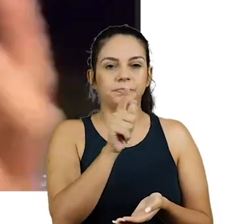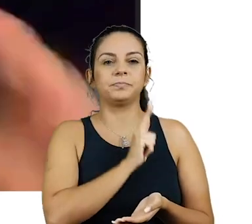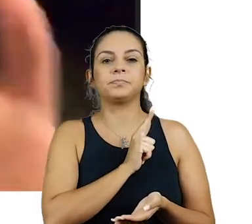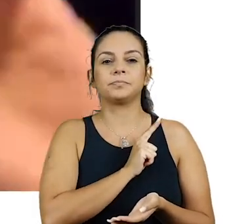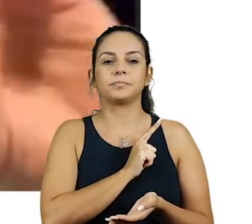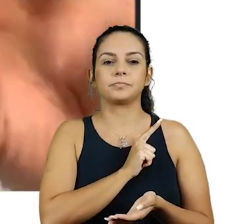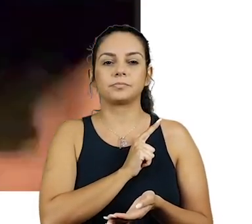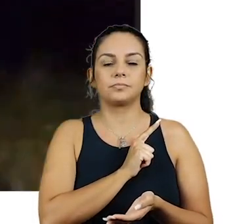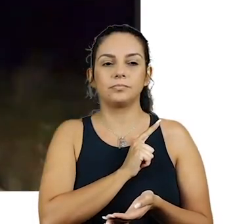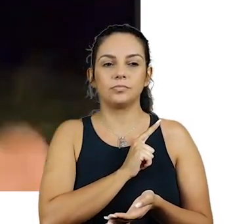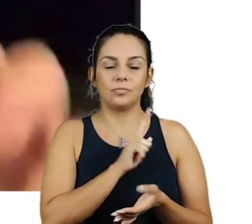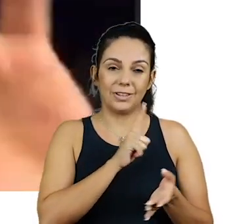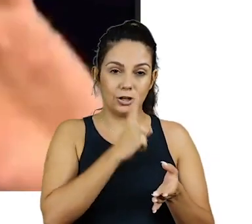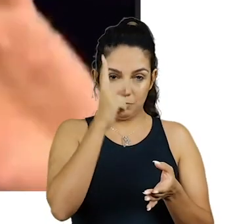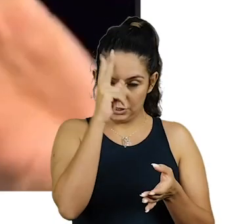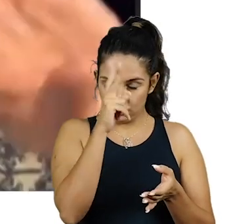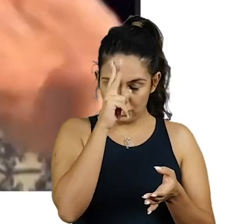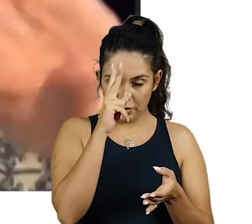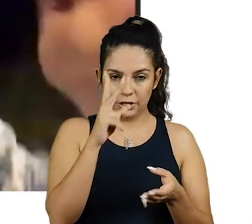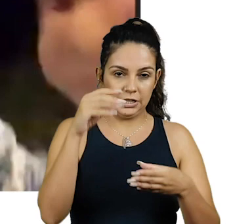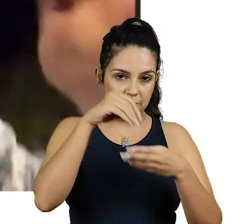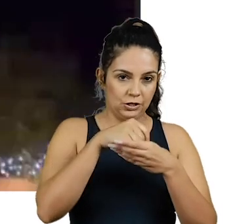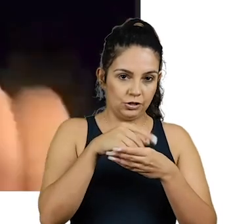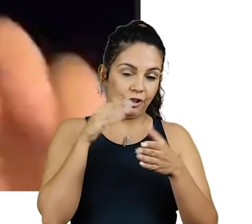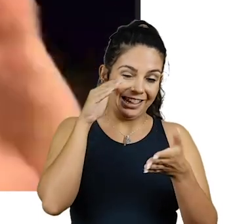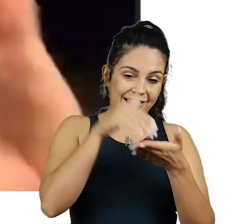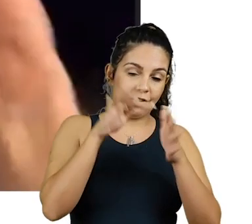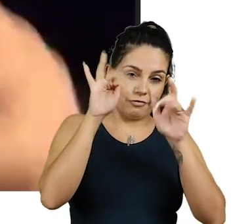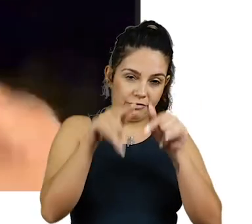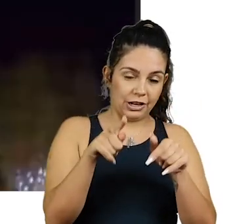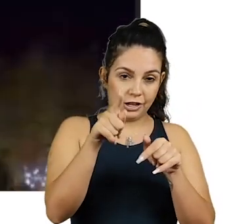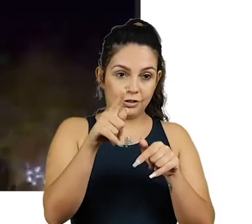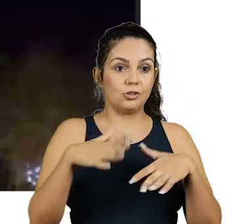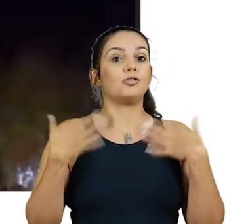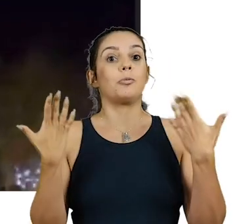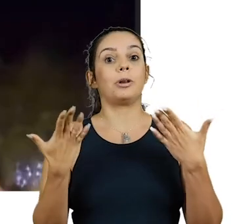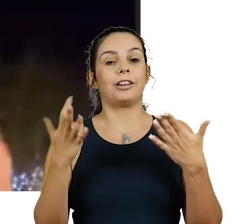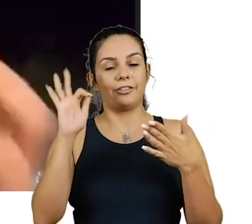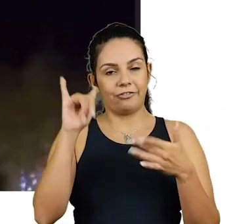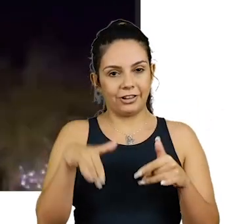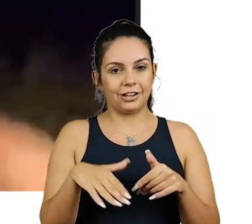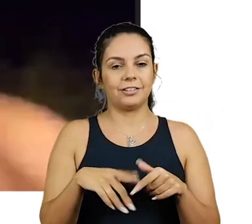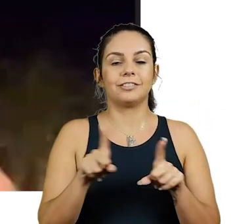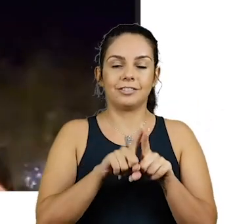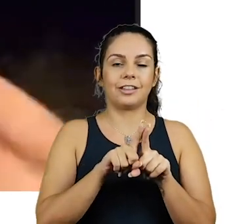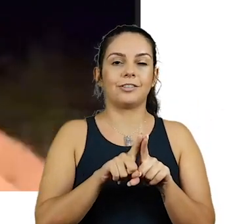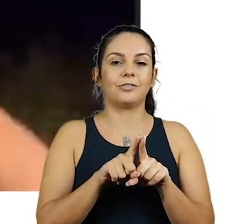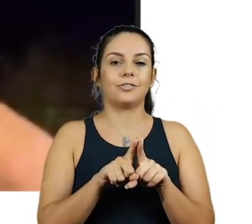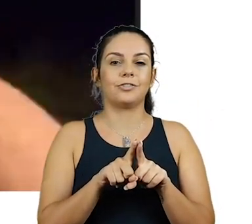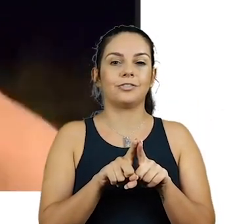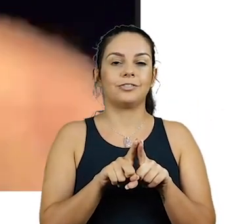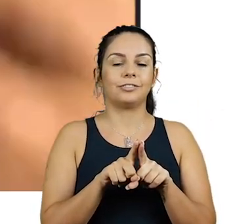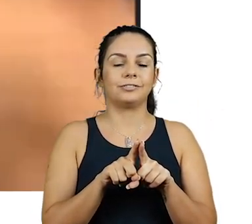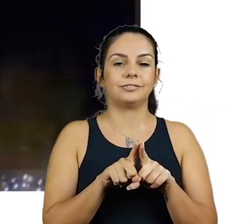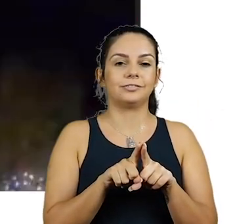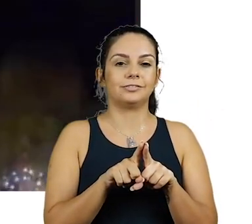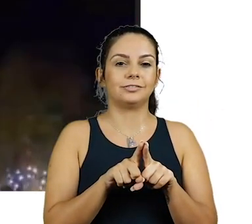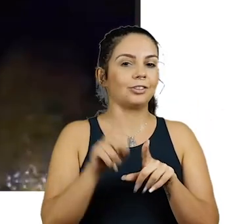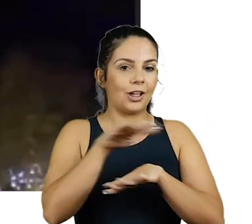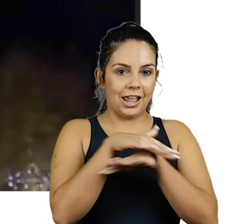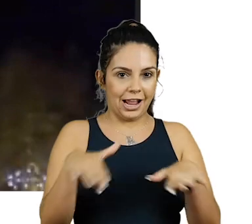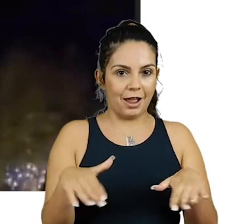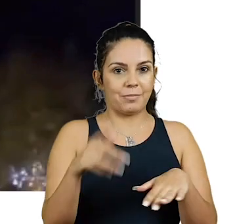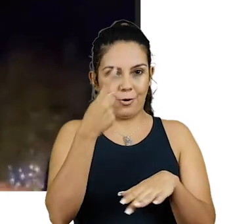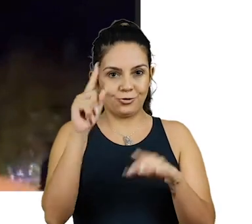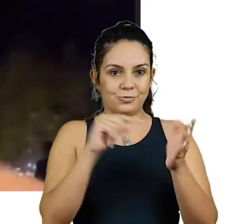essa, além de tudo, de conter uma história, de te levar até o final, de te surpreender no final, ele também, muitas vezes, ele não encerra